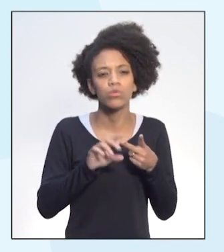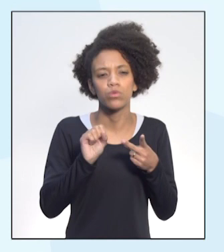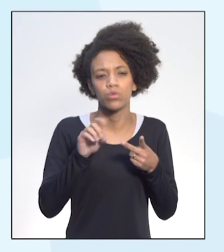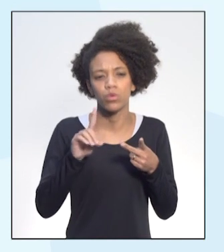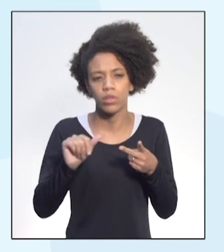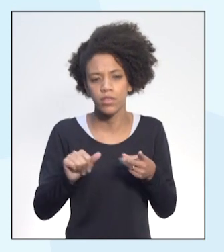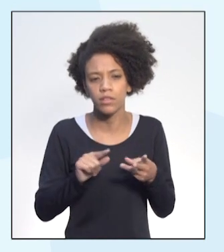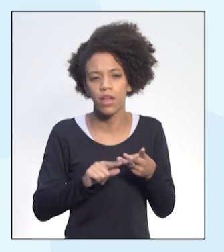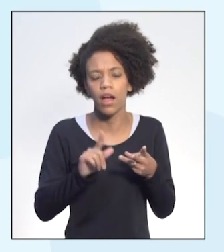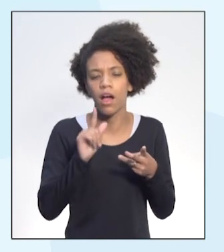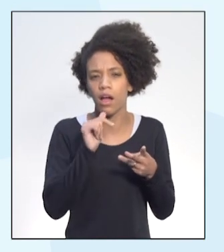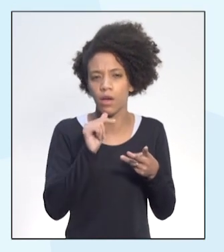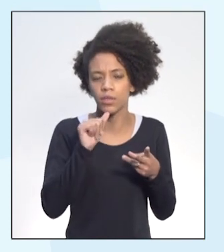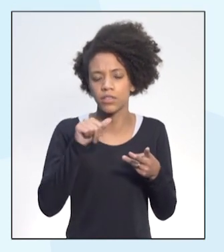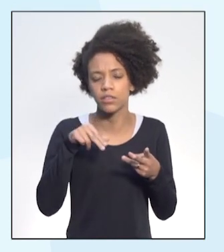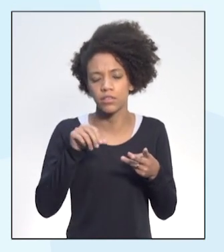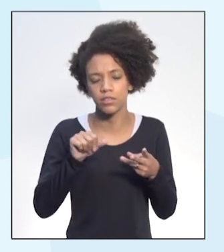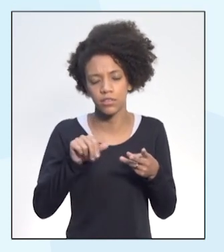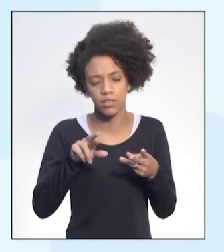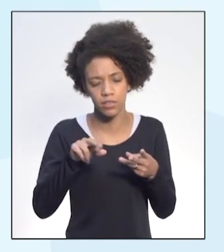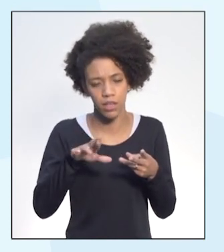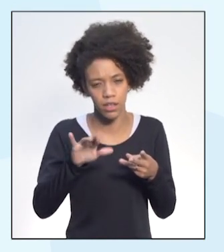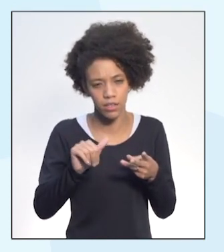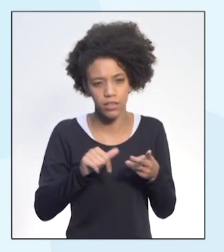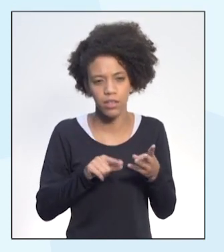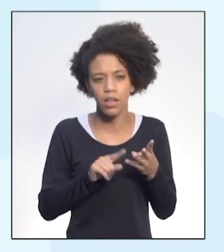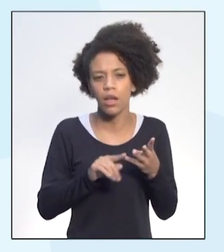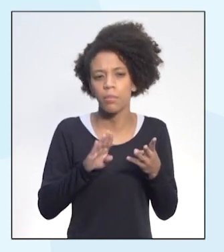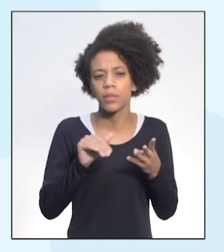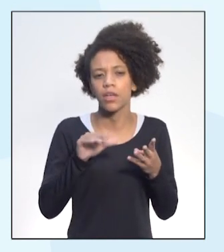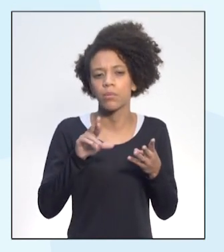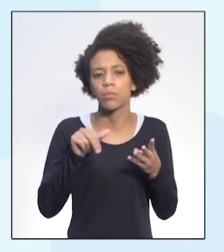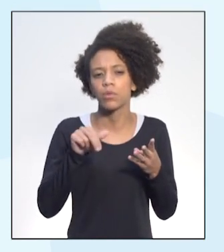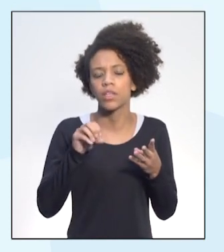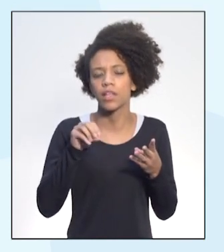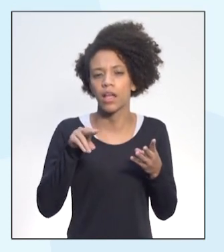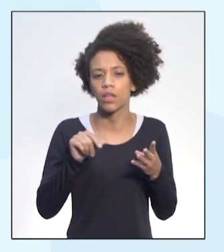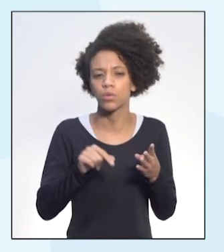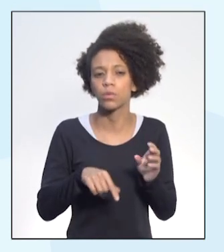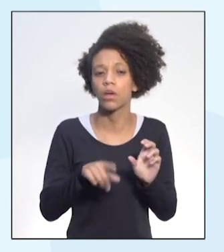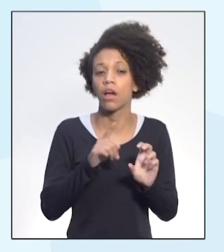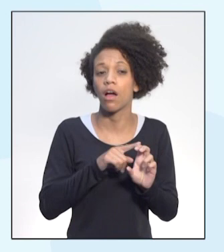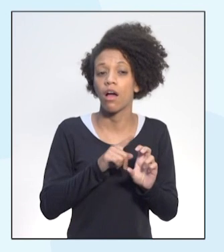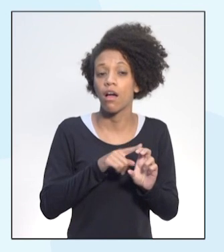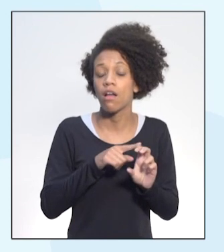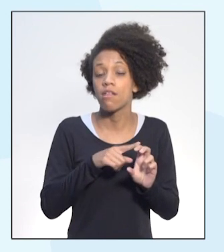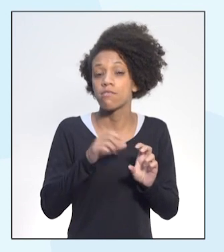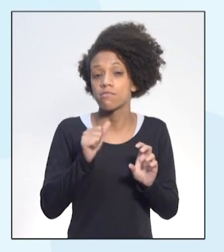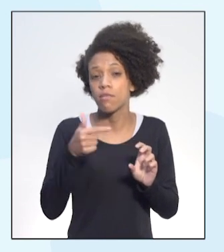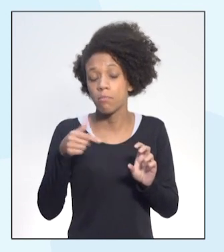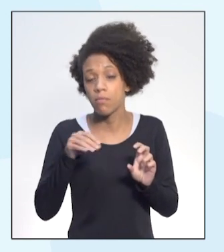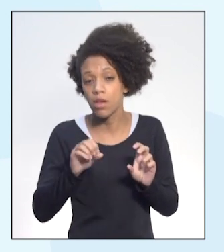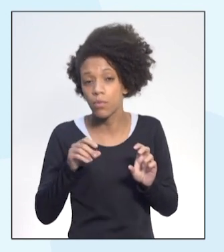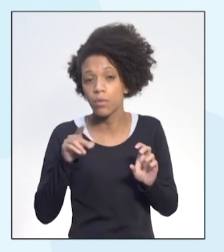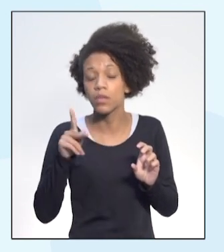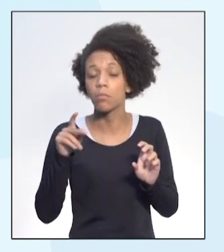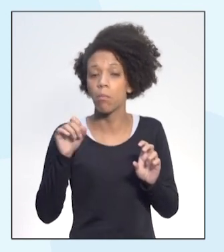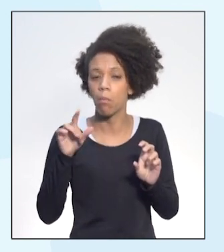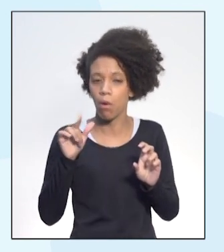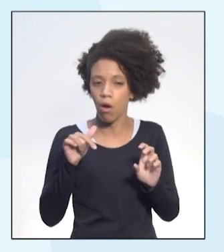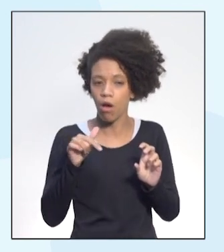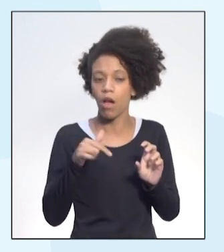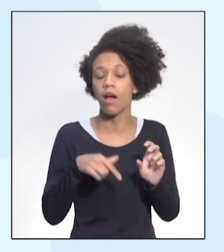sanitária, bicarbonato de sódio, sabão em pó, água, detergente,